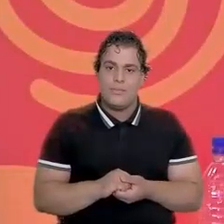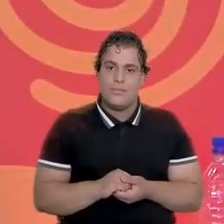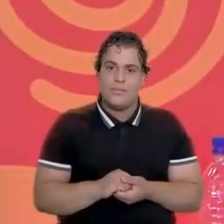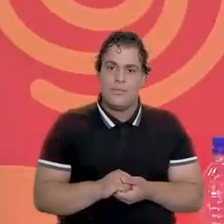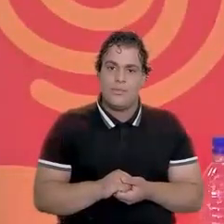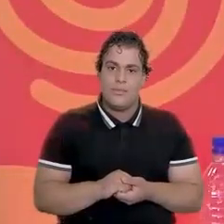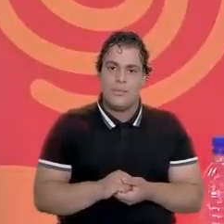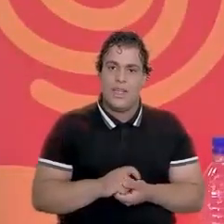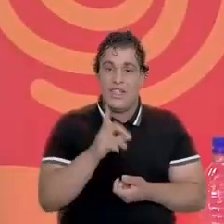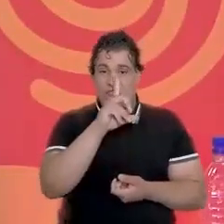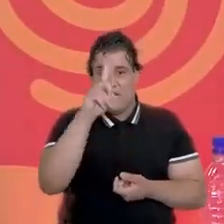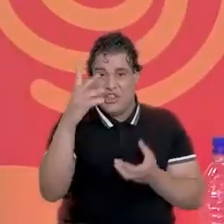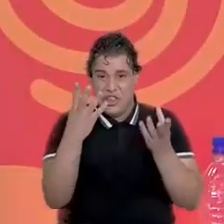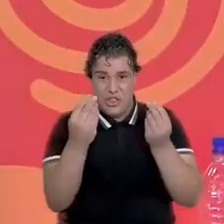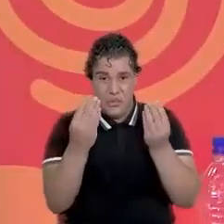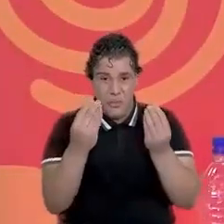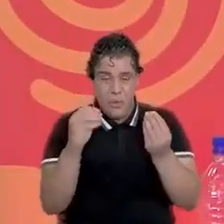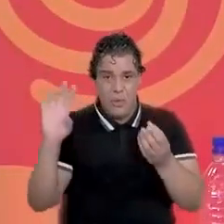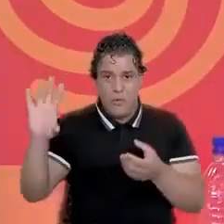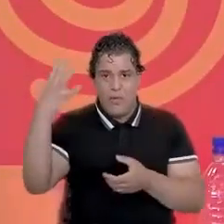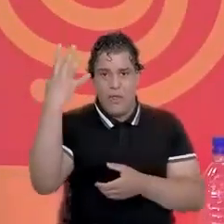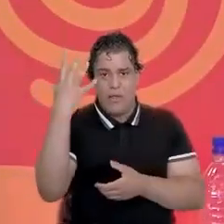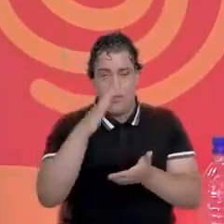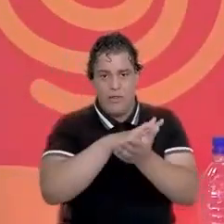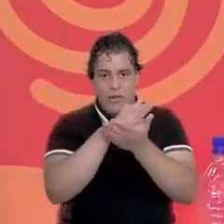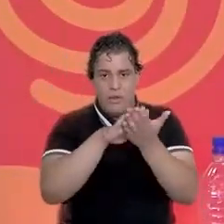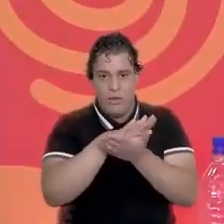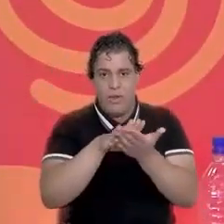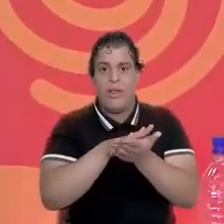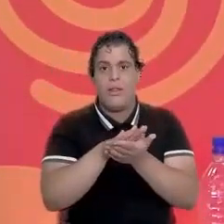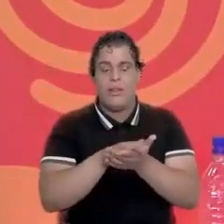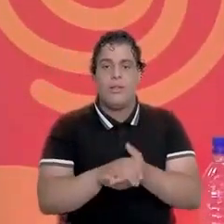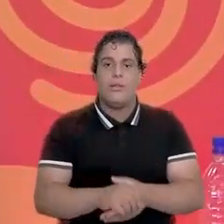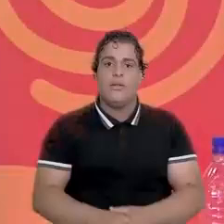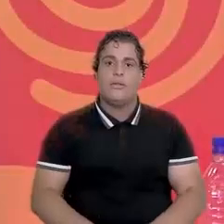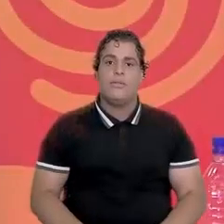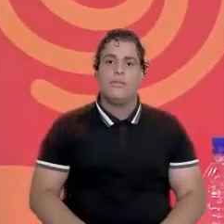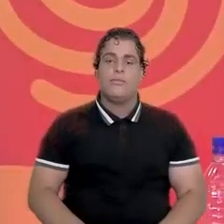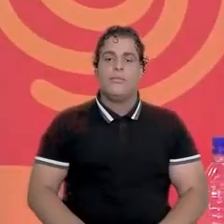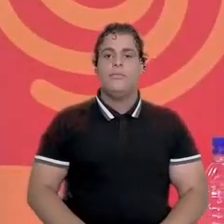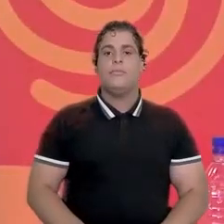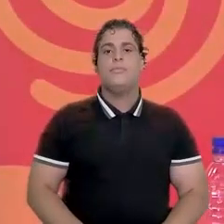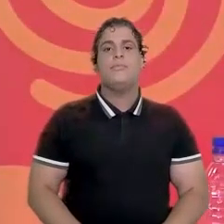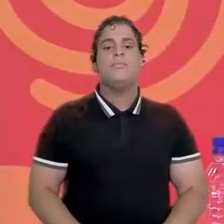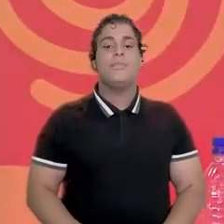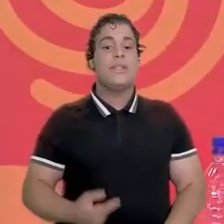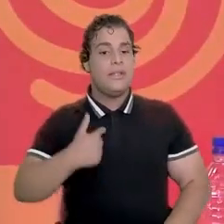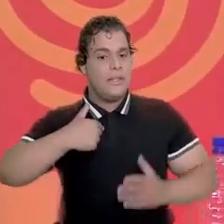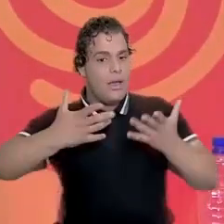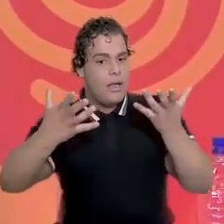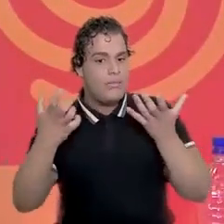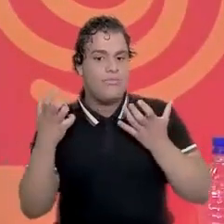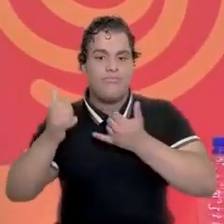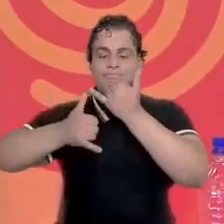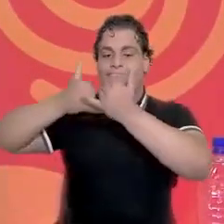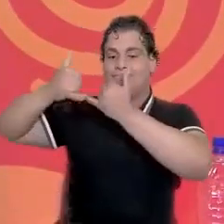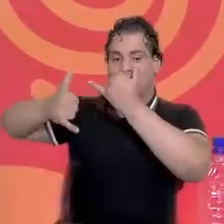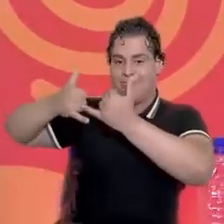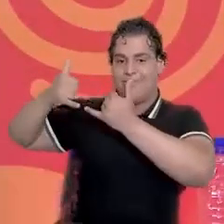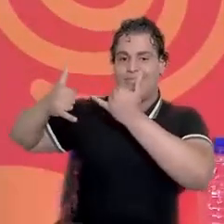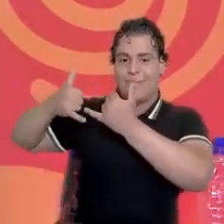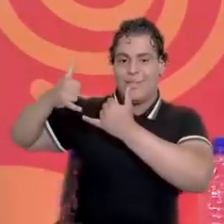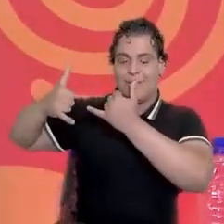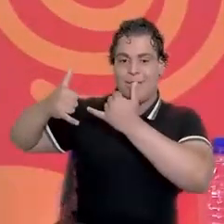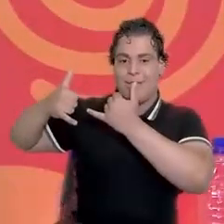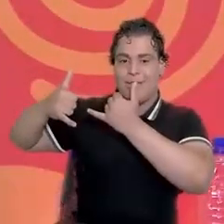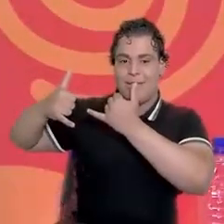português é dias de muito, vésperas de nada, né? E eu quis brincar com isso. Brincar não,